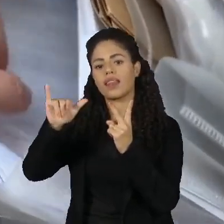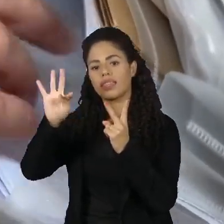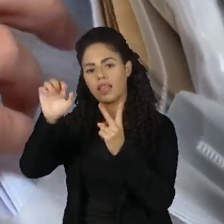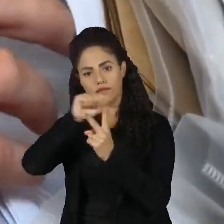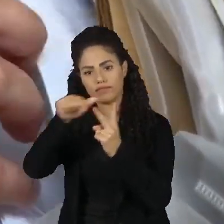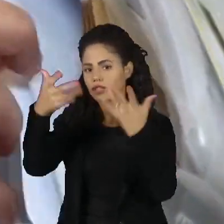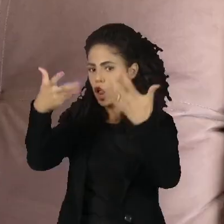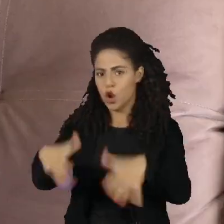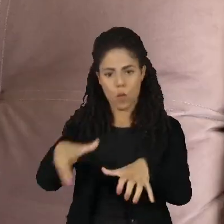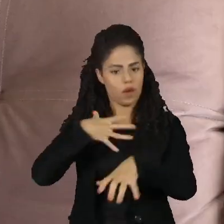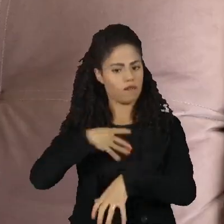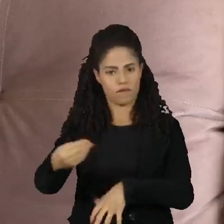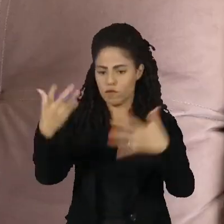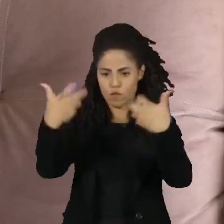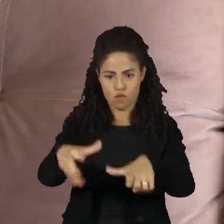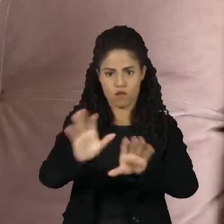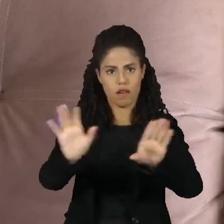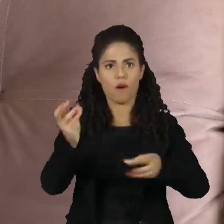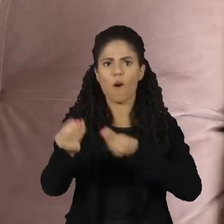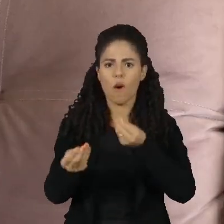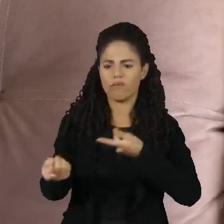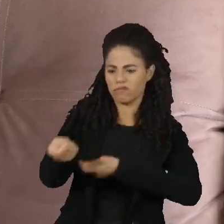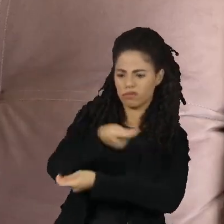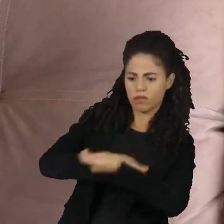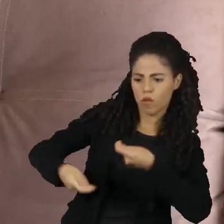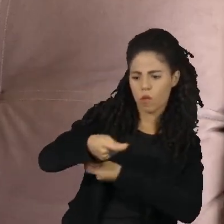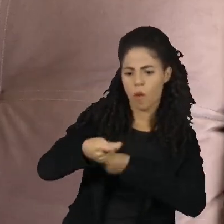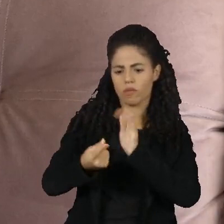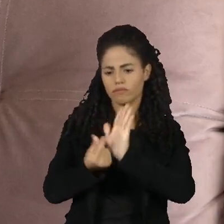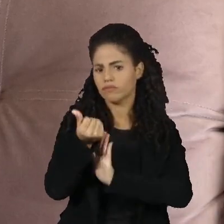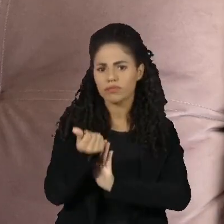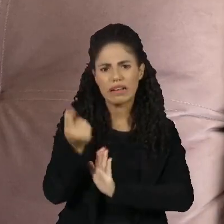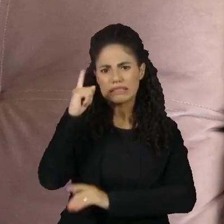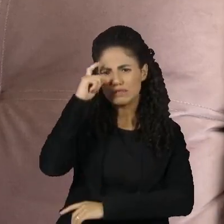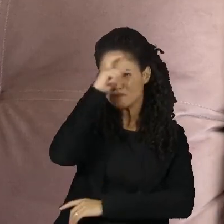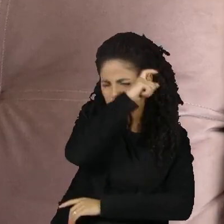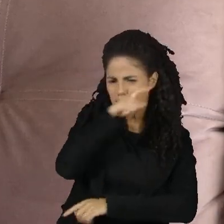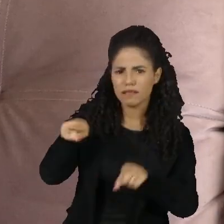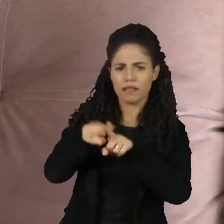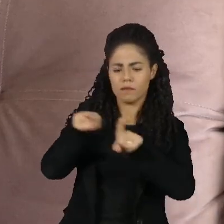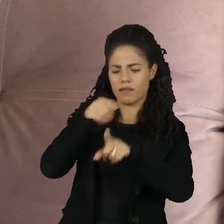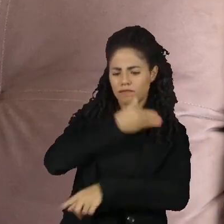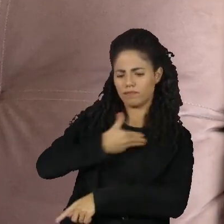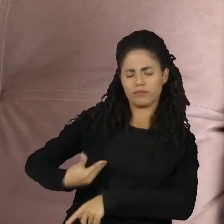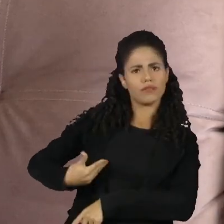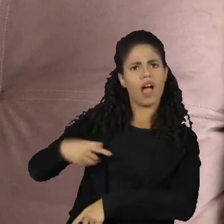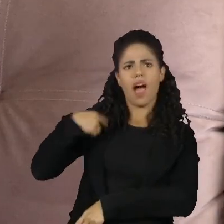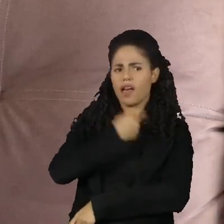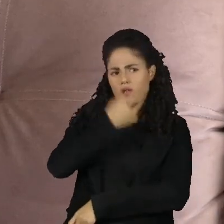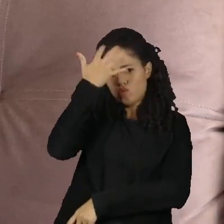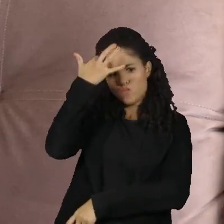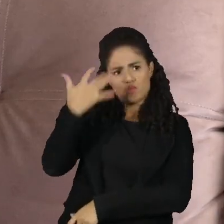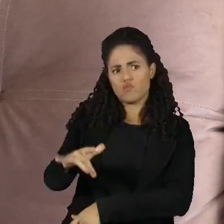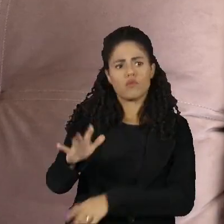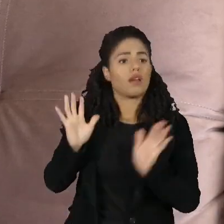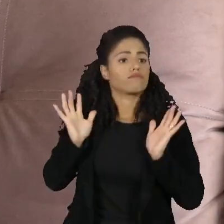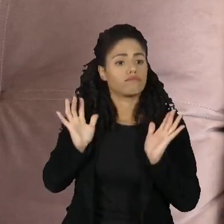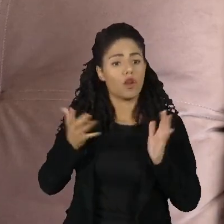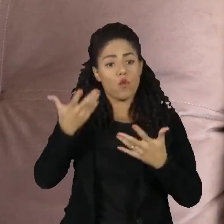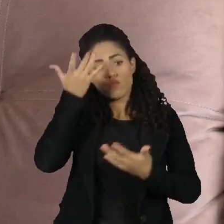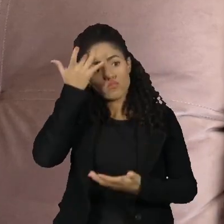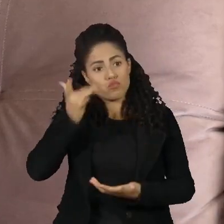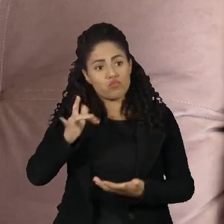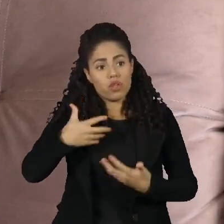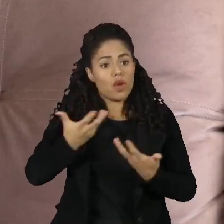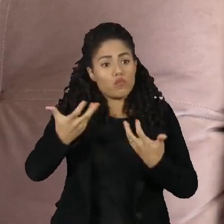No atual cenário de estabilidade econômica, de governo e tudo mais, a gente ainda não tem esse brilho no olhar para falar, pô, acho que